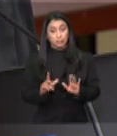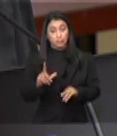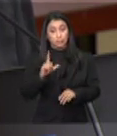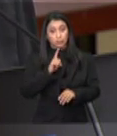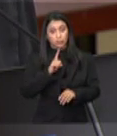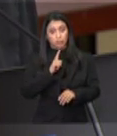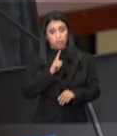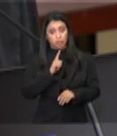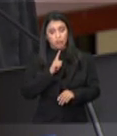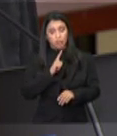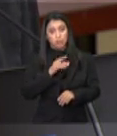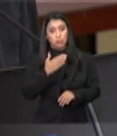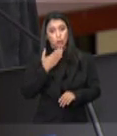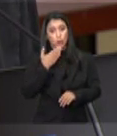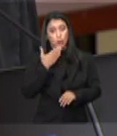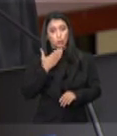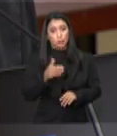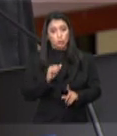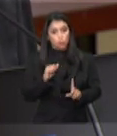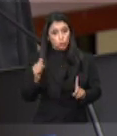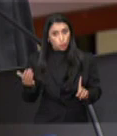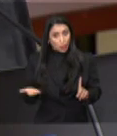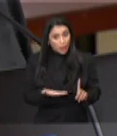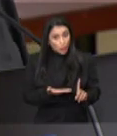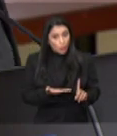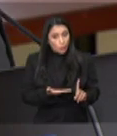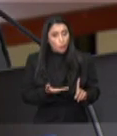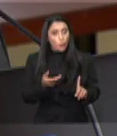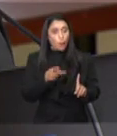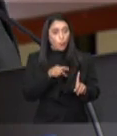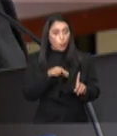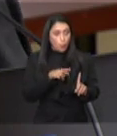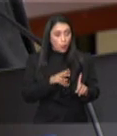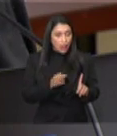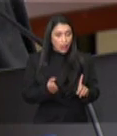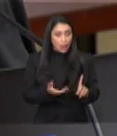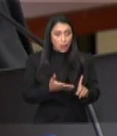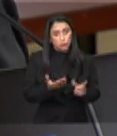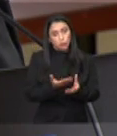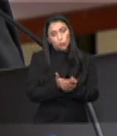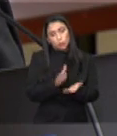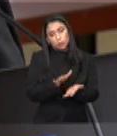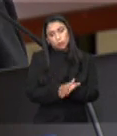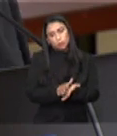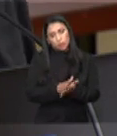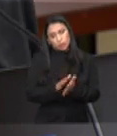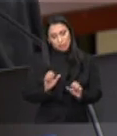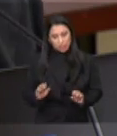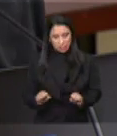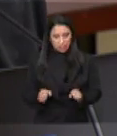tivesse ocorrido o pedido do réu. Ou seja, os processos em que a